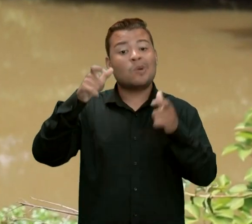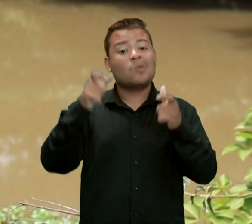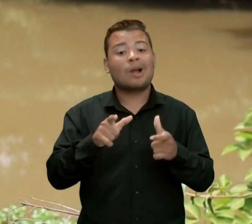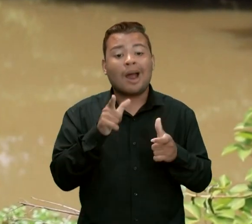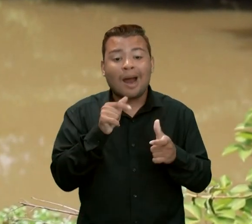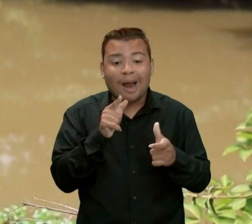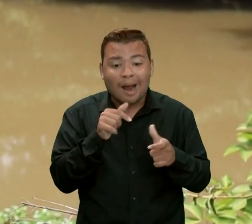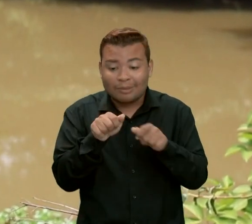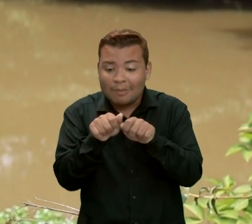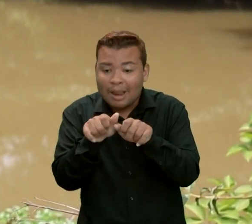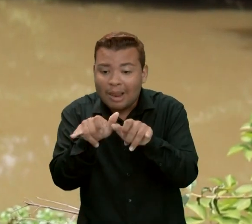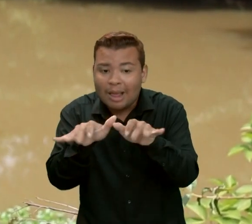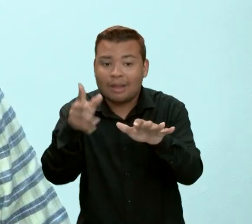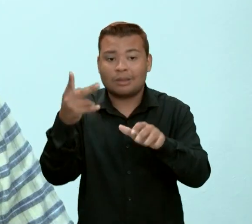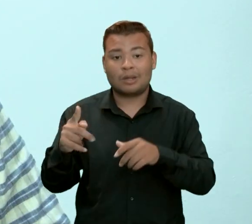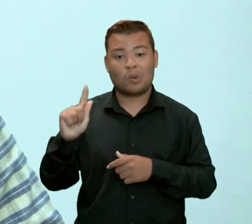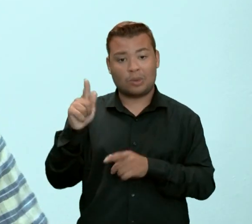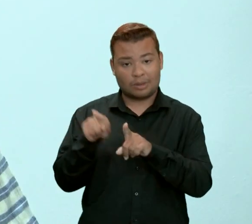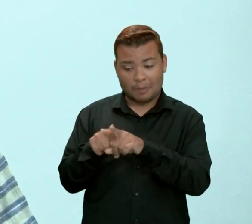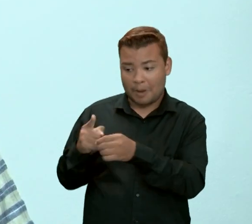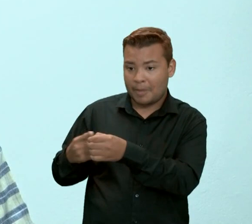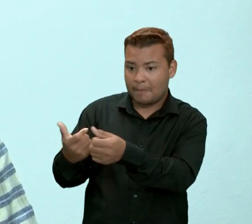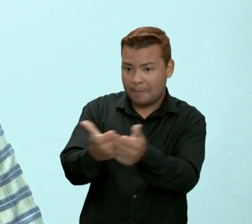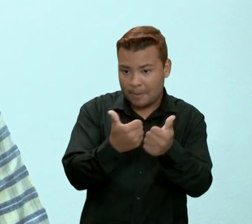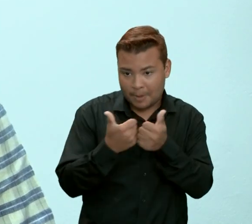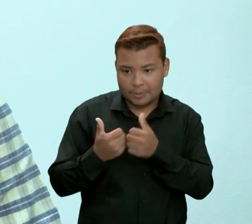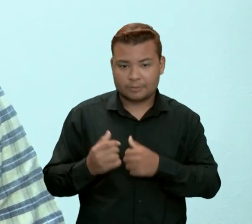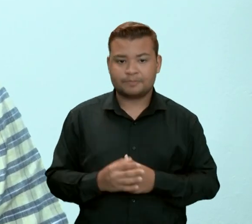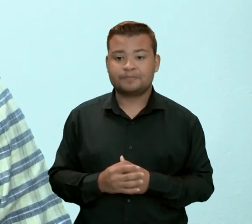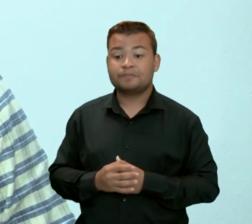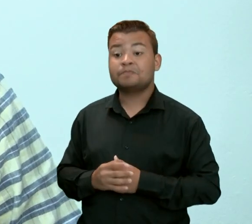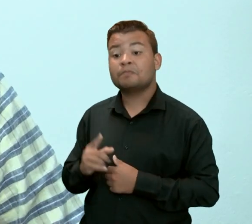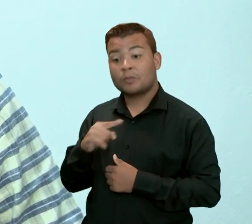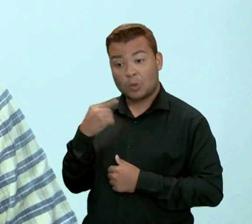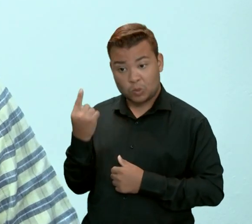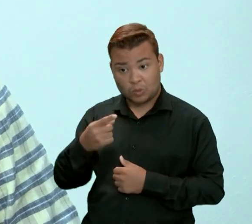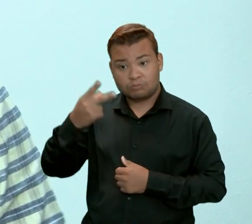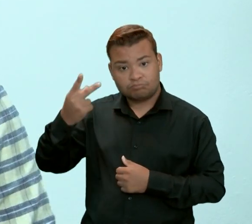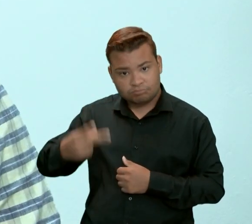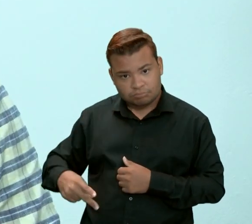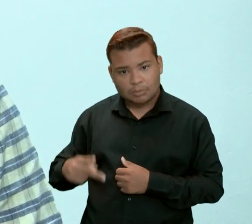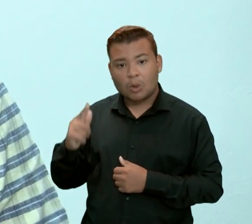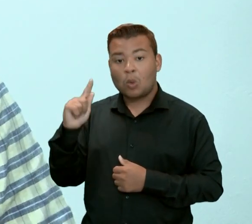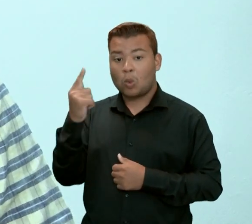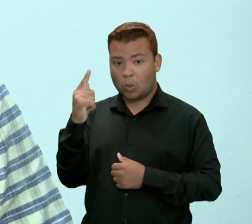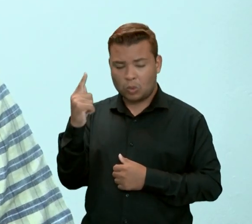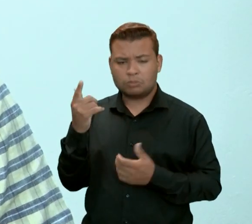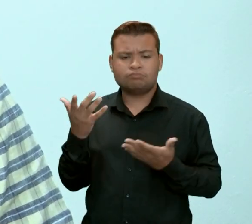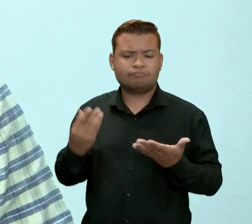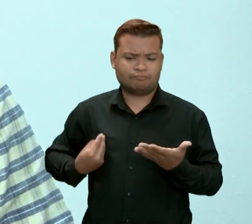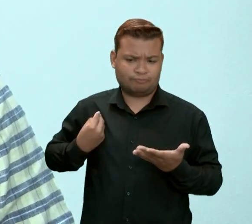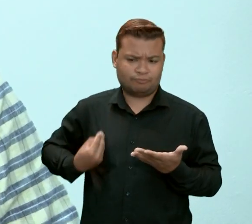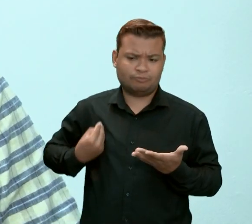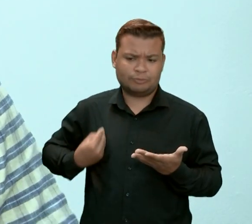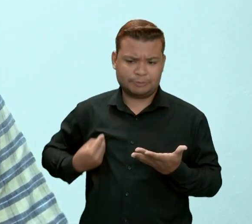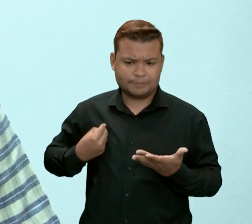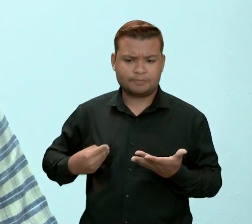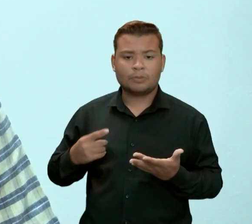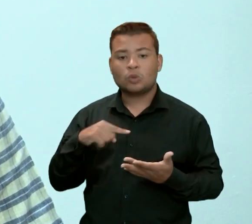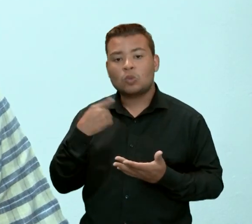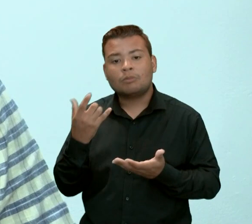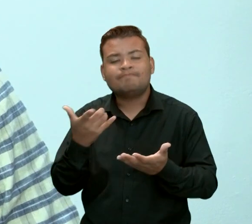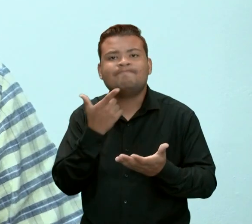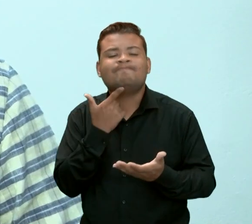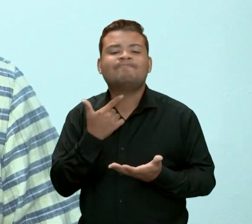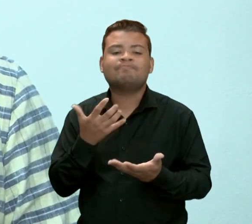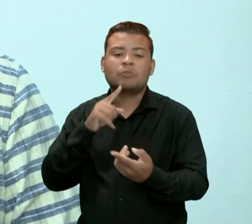e região metropolitana. Nós, enquanto goianienses, né, um cidadão de bem, nós procuramos aí qualidade de